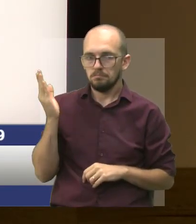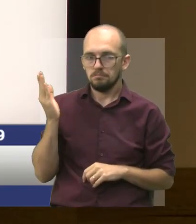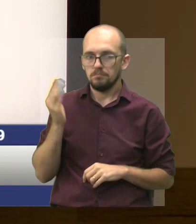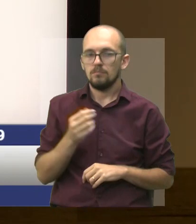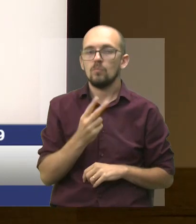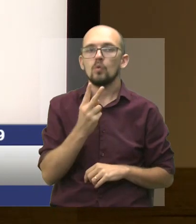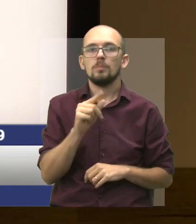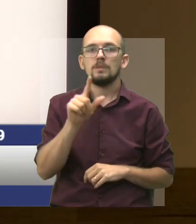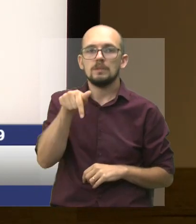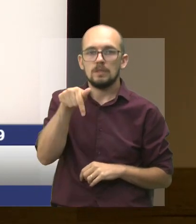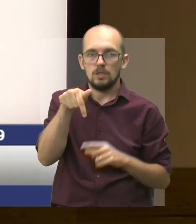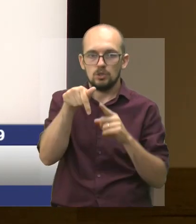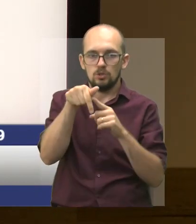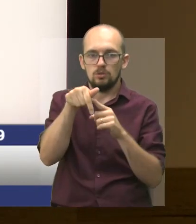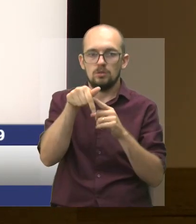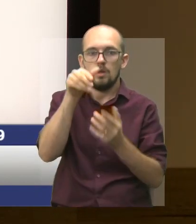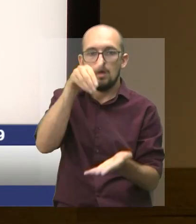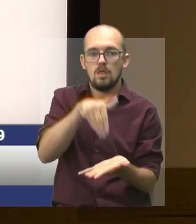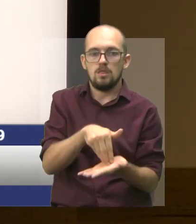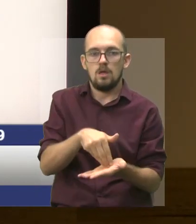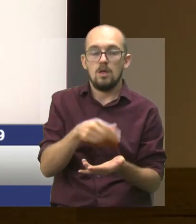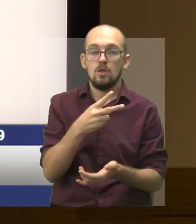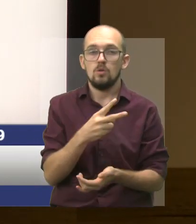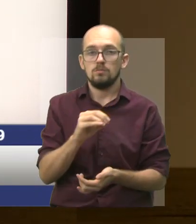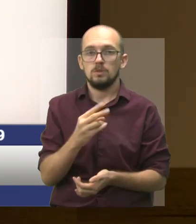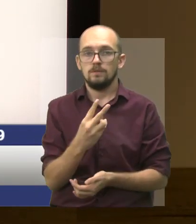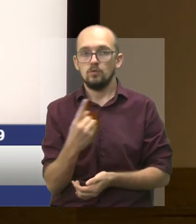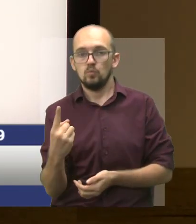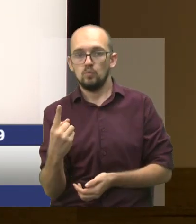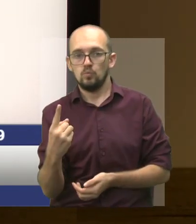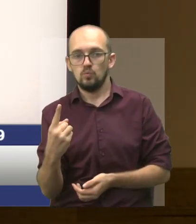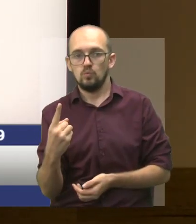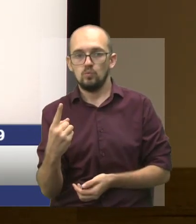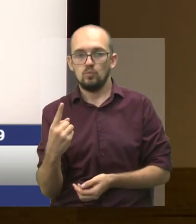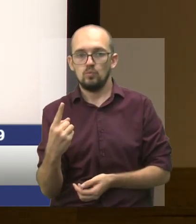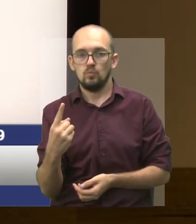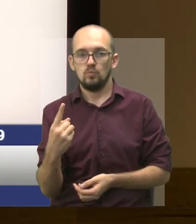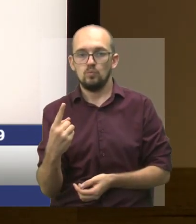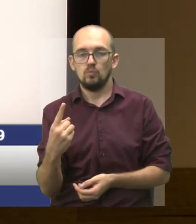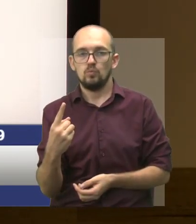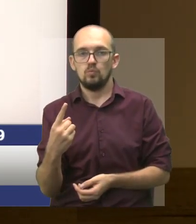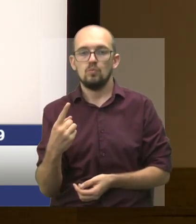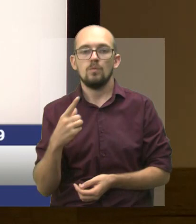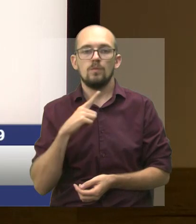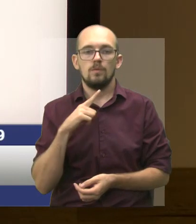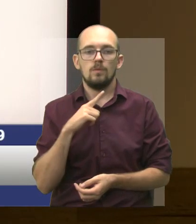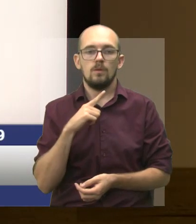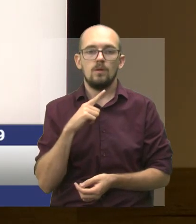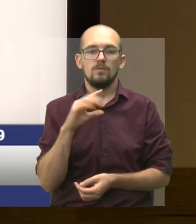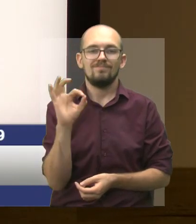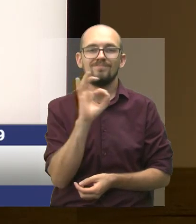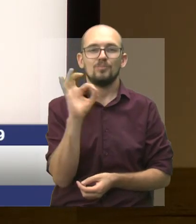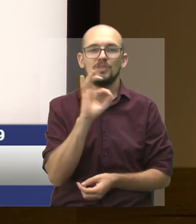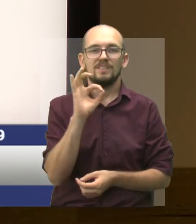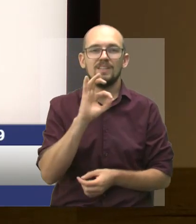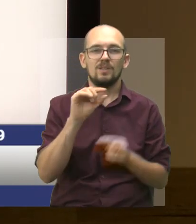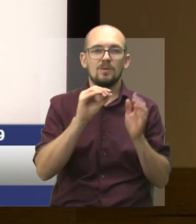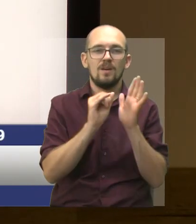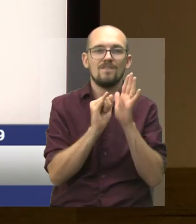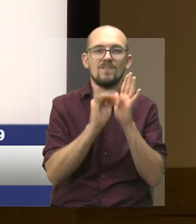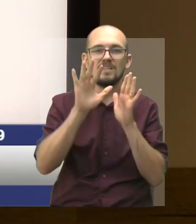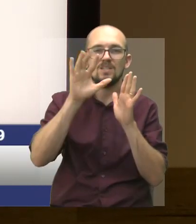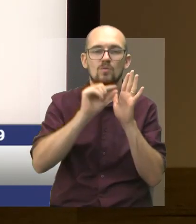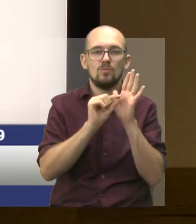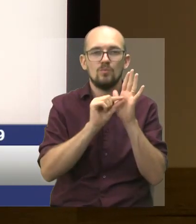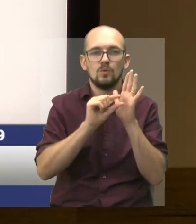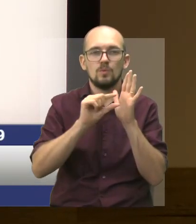2017 até 2021, nós temos aí, né, o índice de inflação de